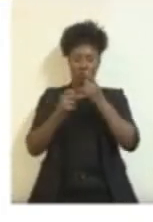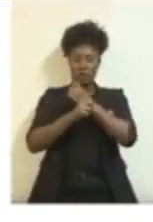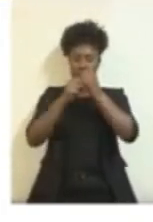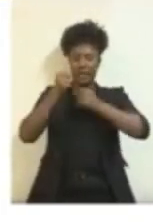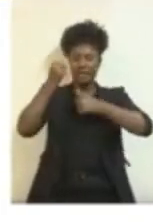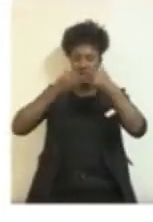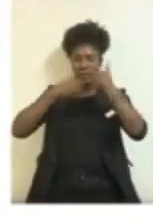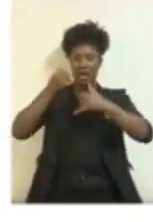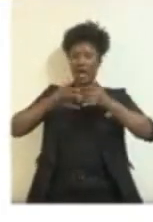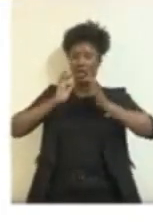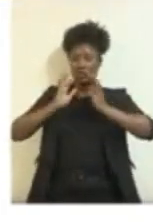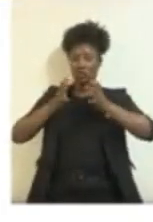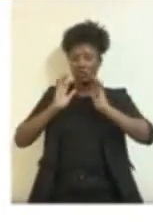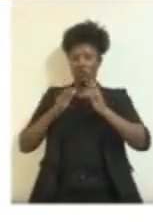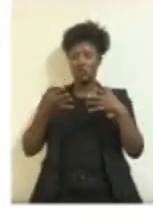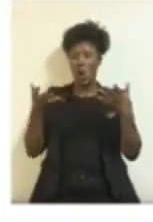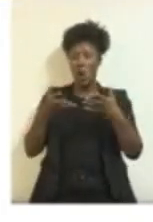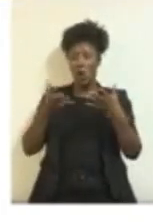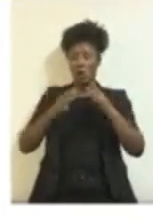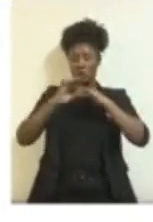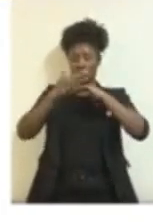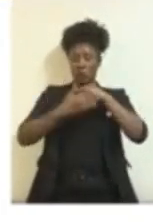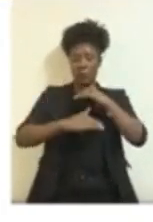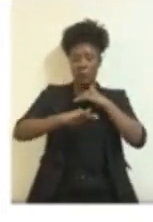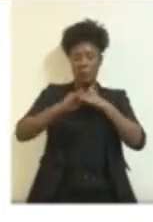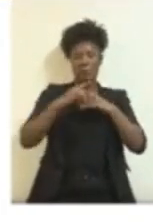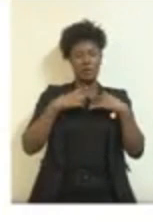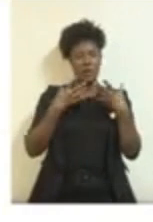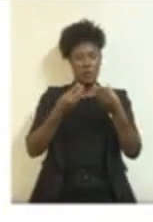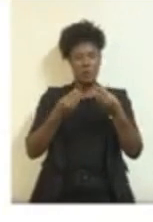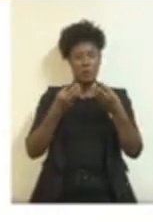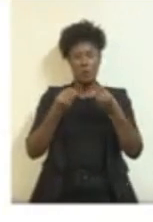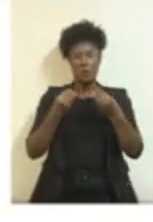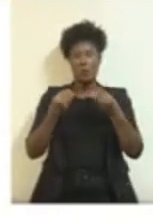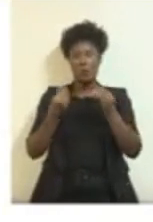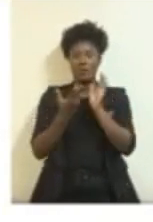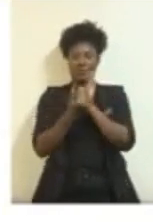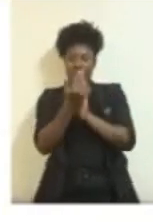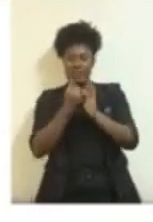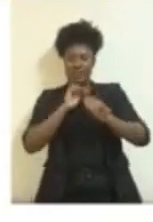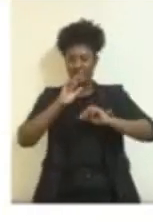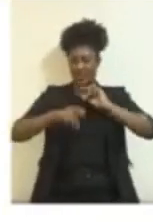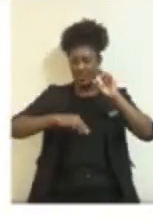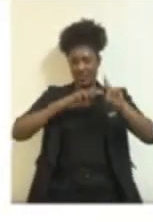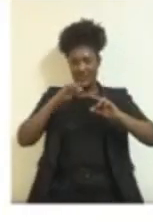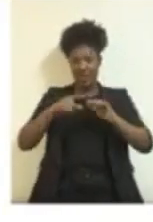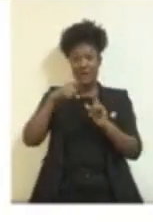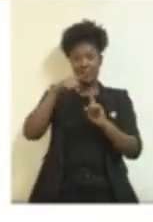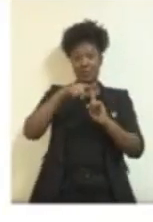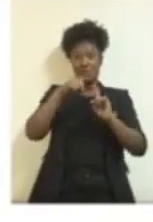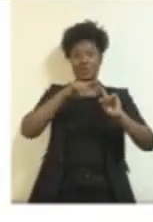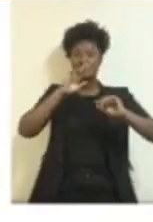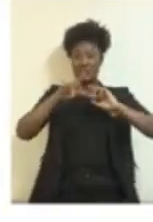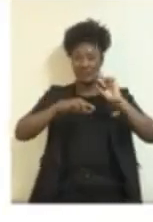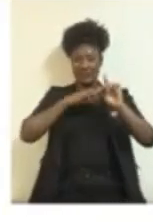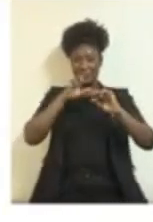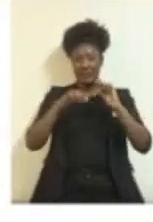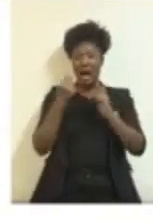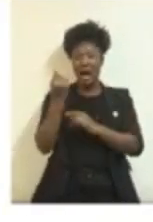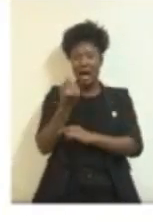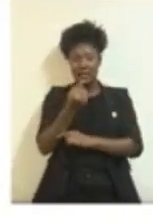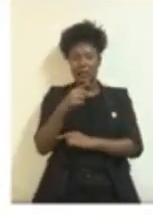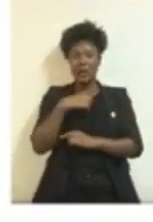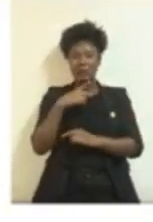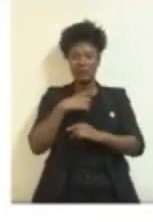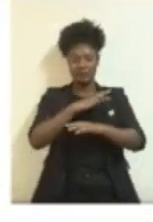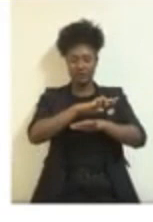Pampa... Na verdade, temos quase muitos pampas, né? Muitas fisionomias, muitas paisagens distintos, cada um com a sua biodiversidade